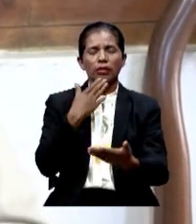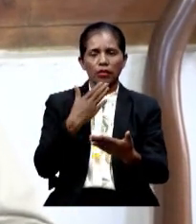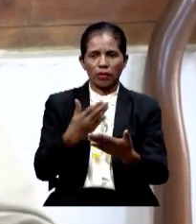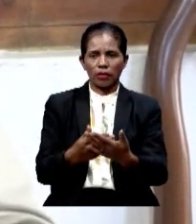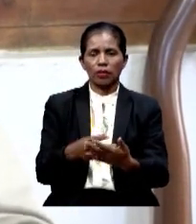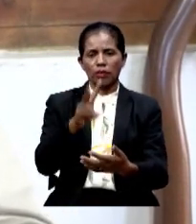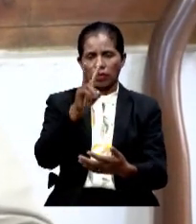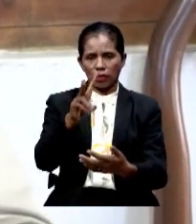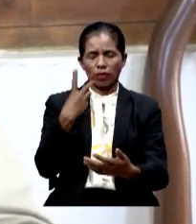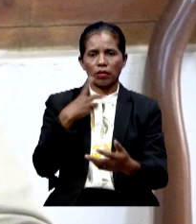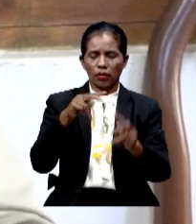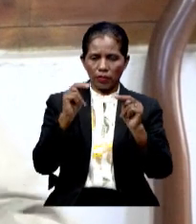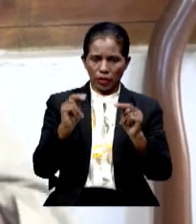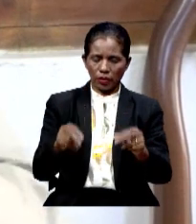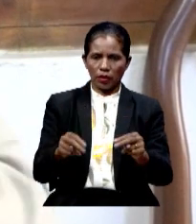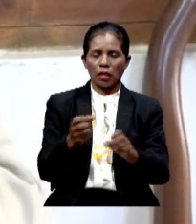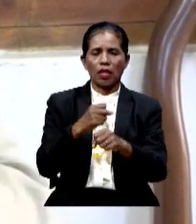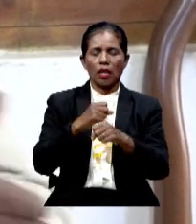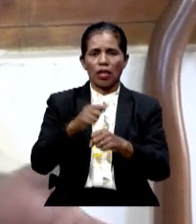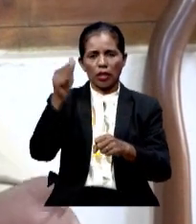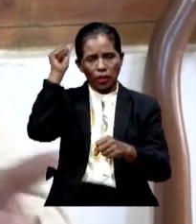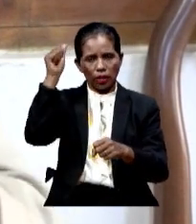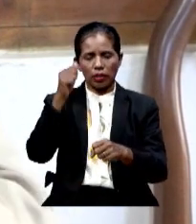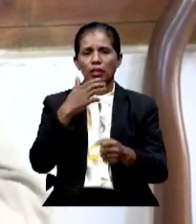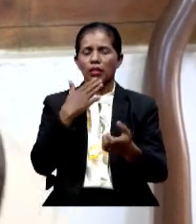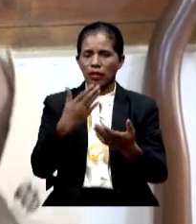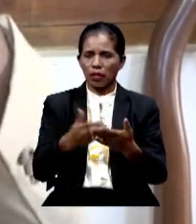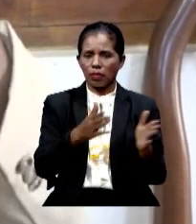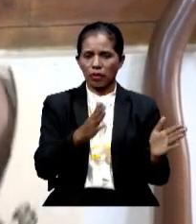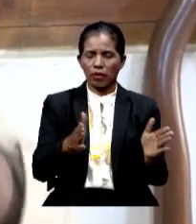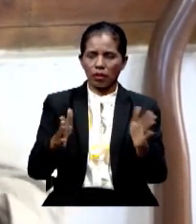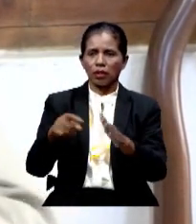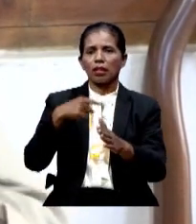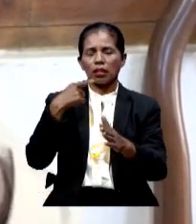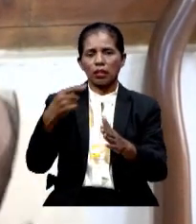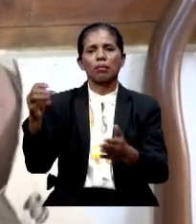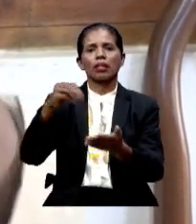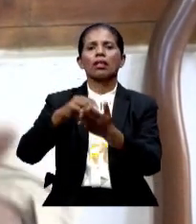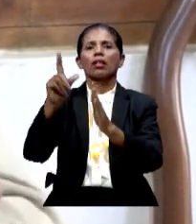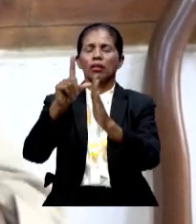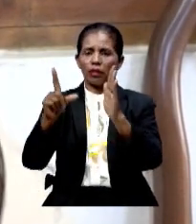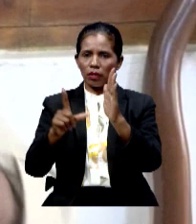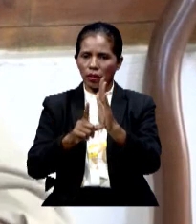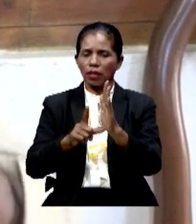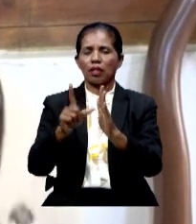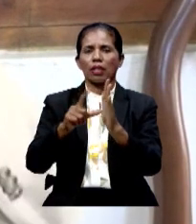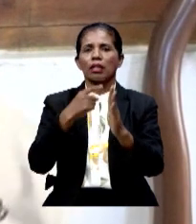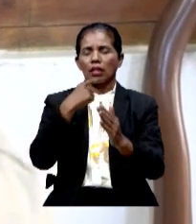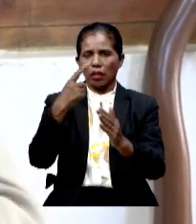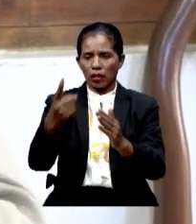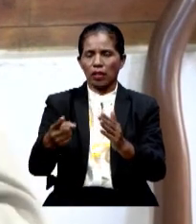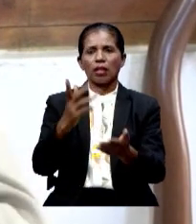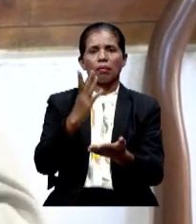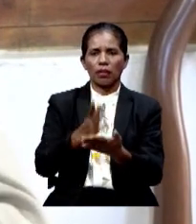né? Então, precisa análise. Invalidade, processo ser nem se é uma legitimidade, lei até ter uma reforma, se é